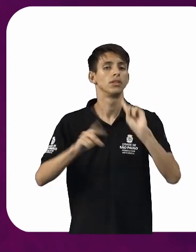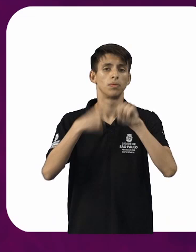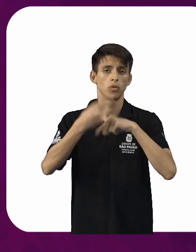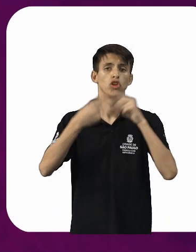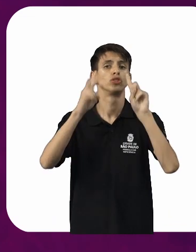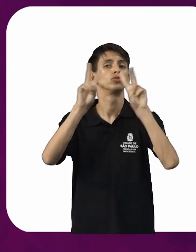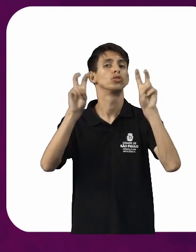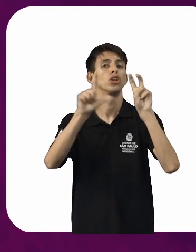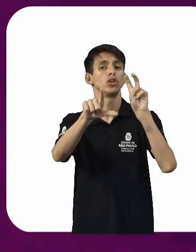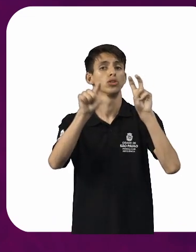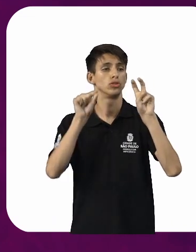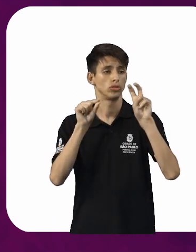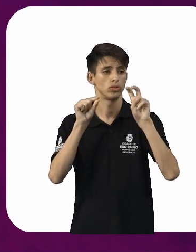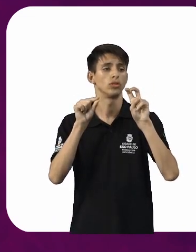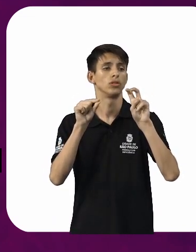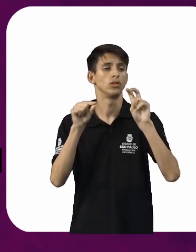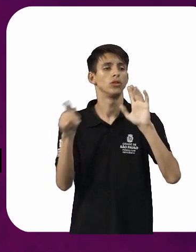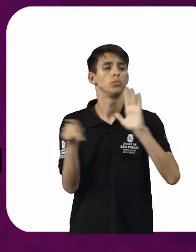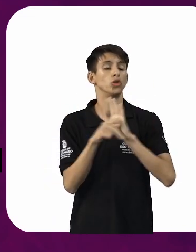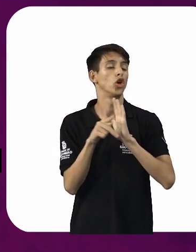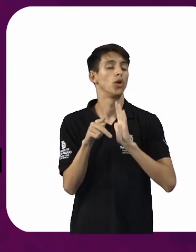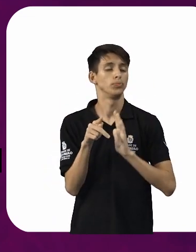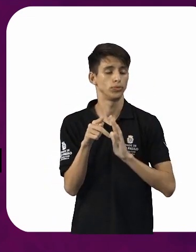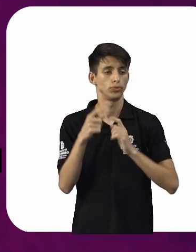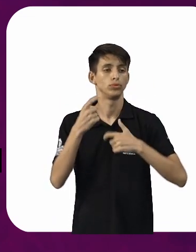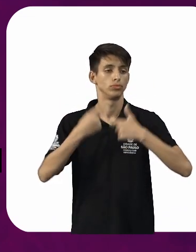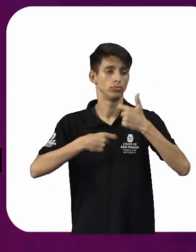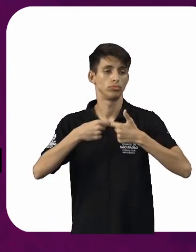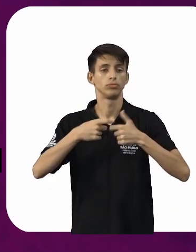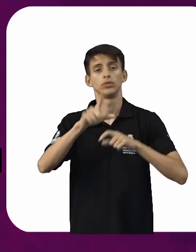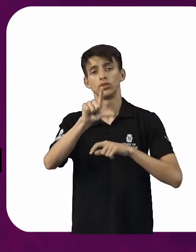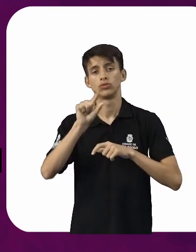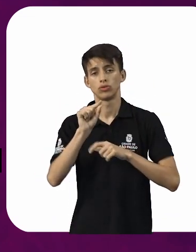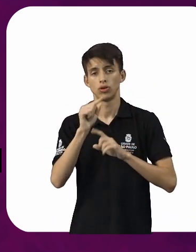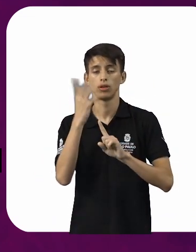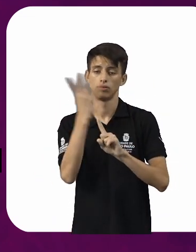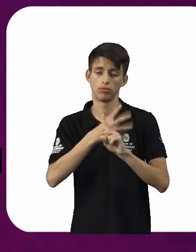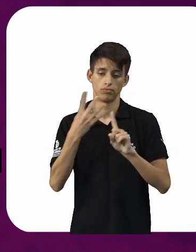opção sexual, com 1000 aspas, para uma identidade LGBTI+.